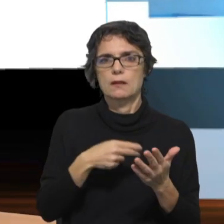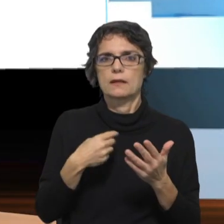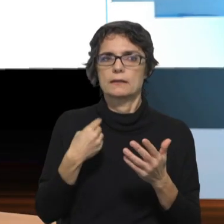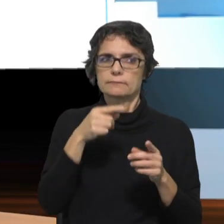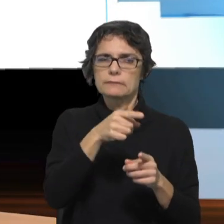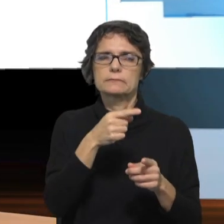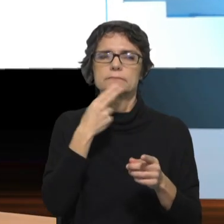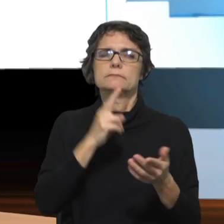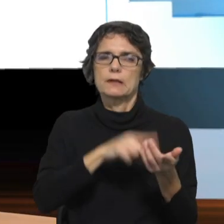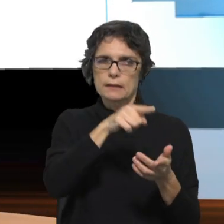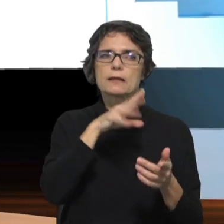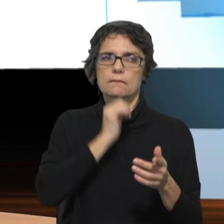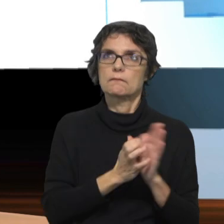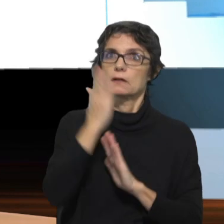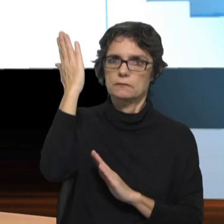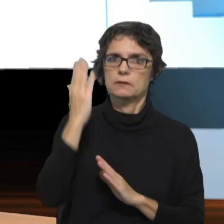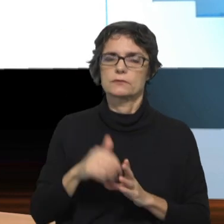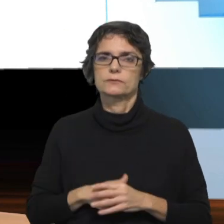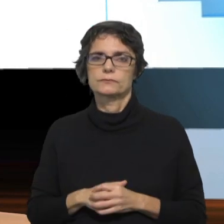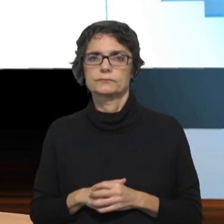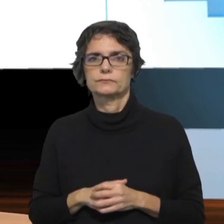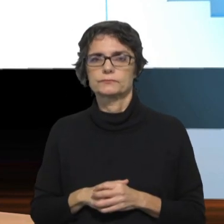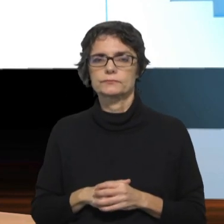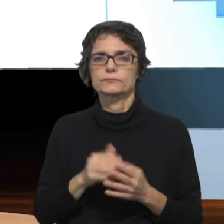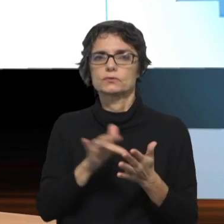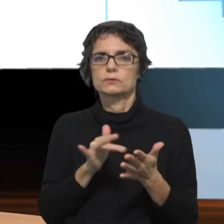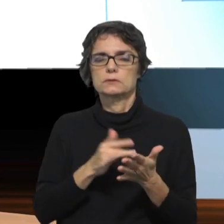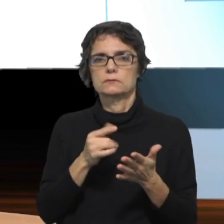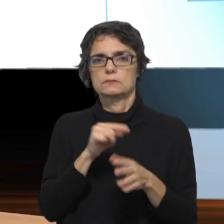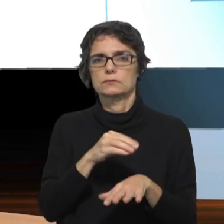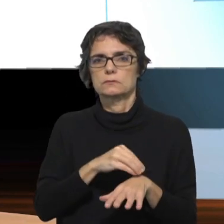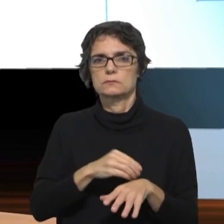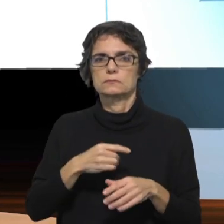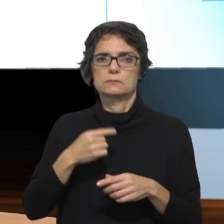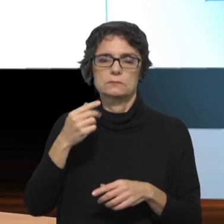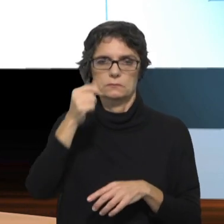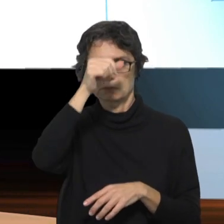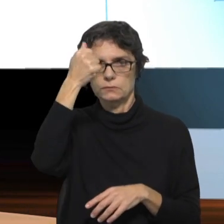aqui pela organização do livro que vai propondo comentários domingo a domingo e das